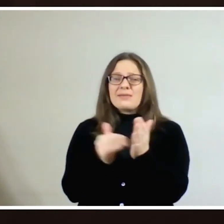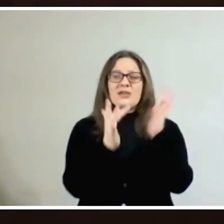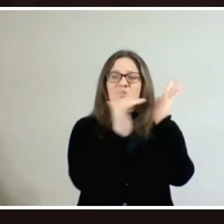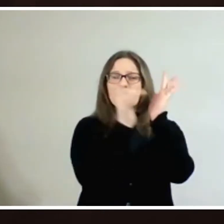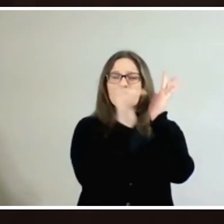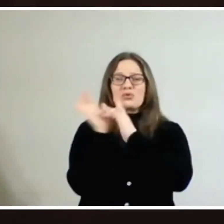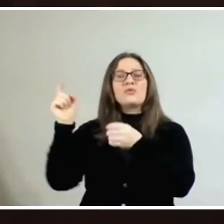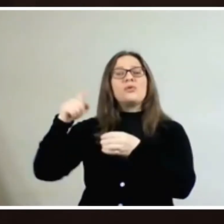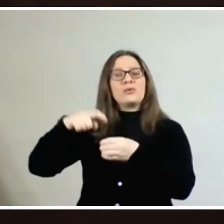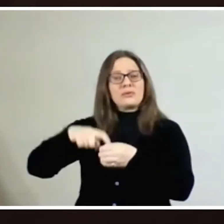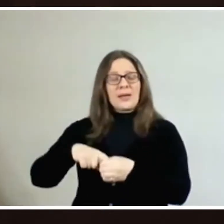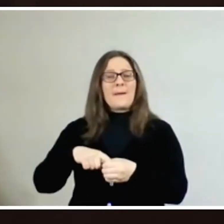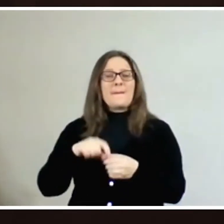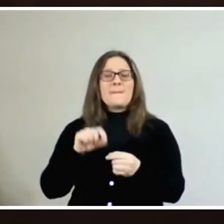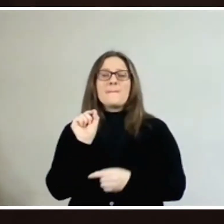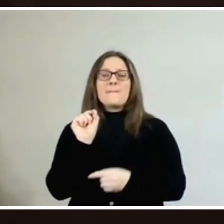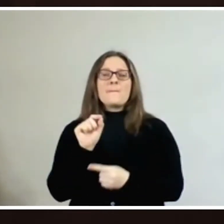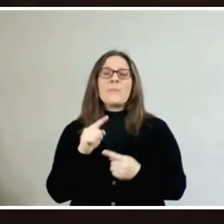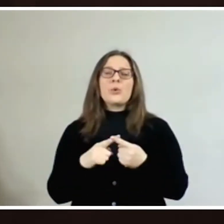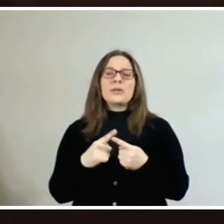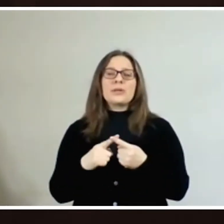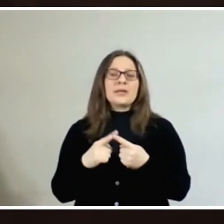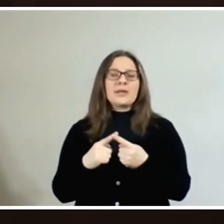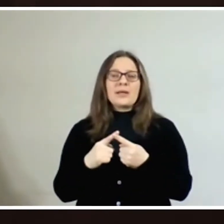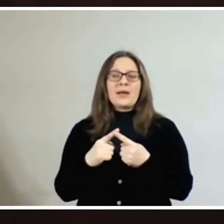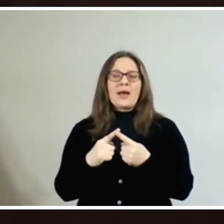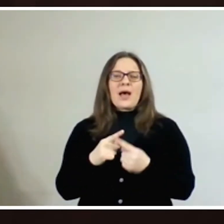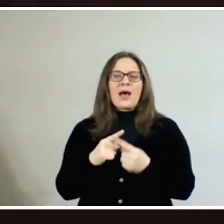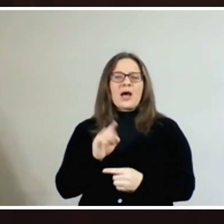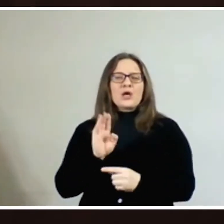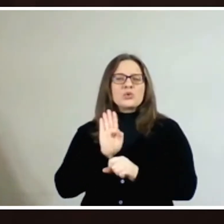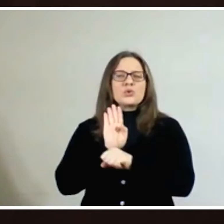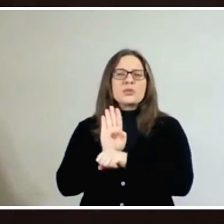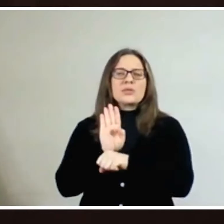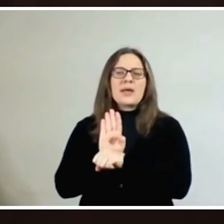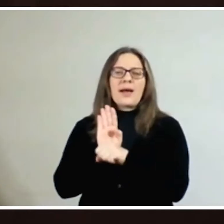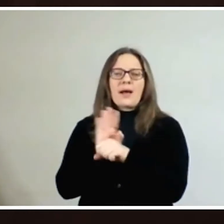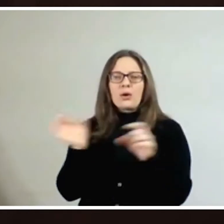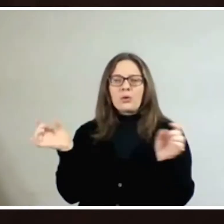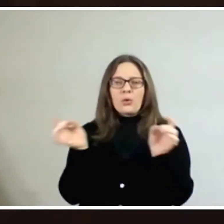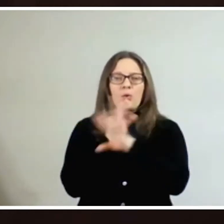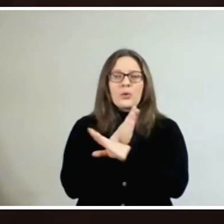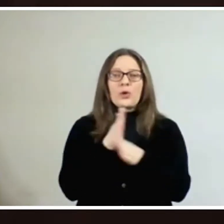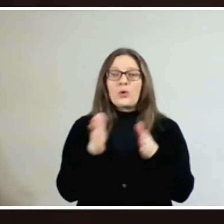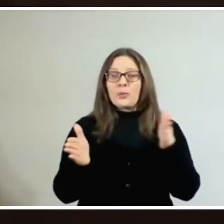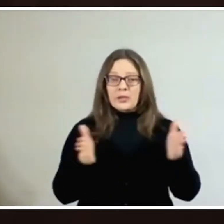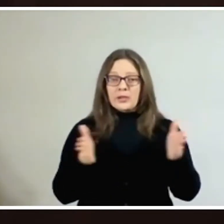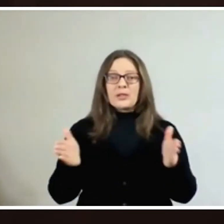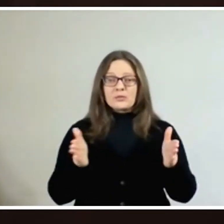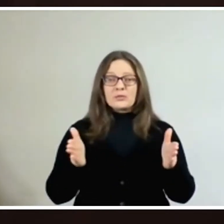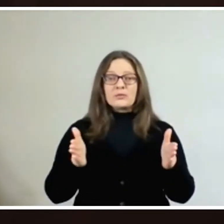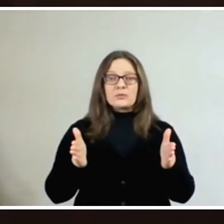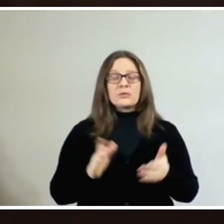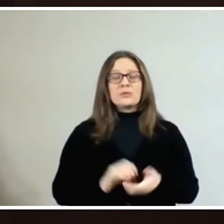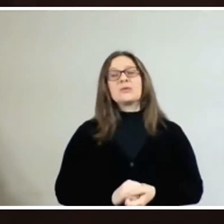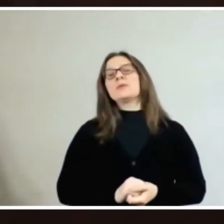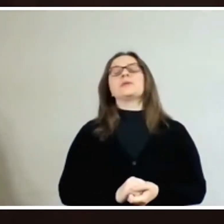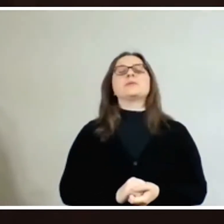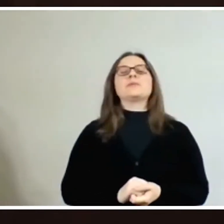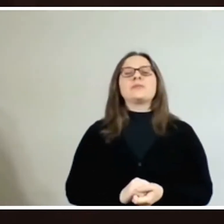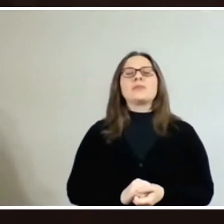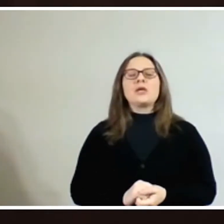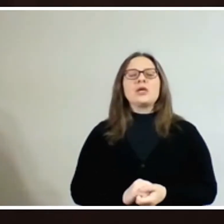a concluir esta era. Não só, né, concluir, aqui fala, concluir, consumar toda a